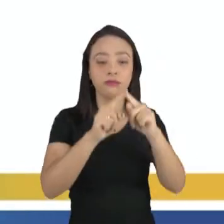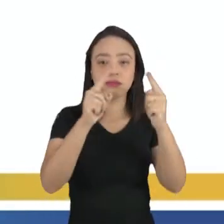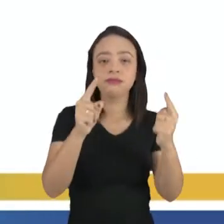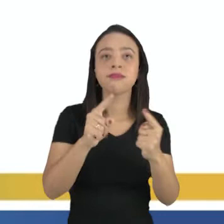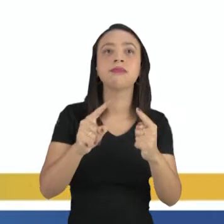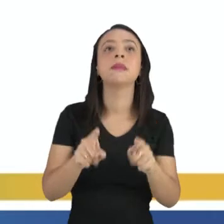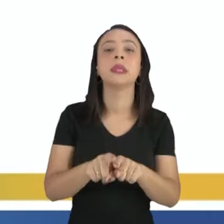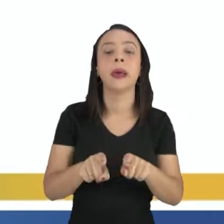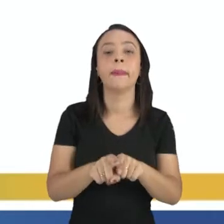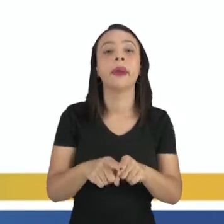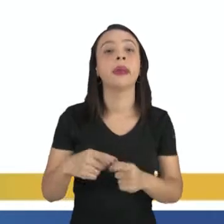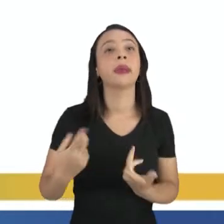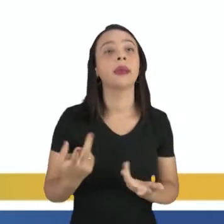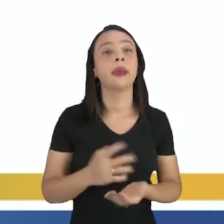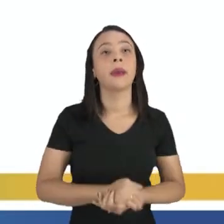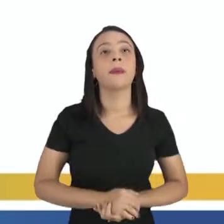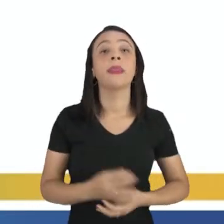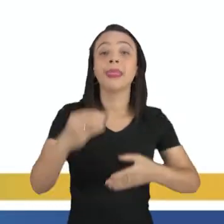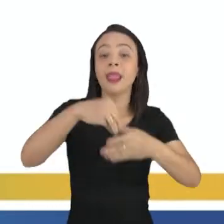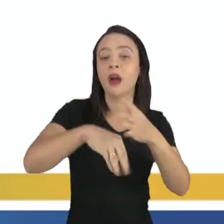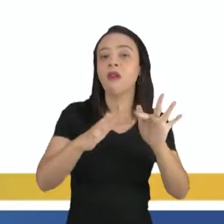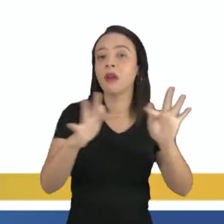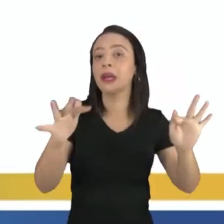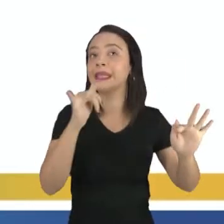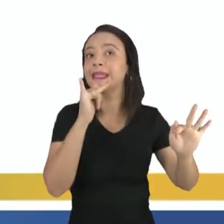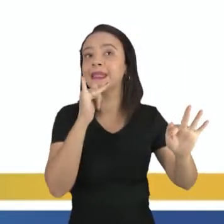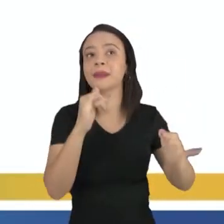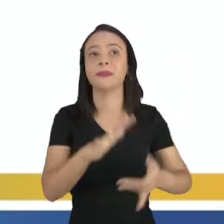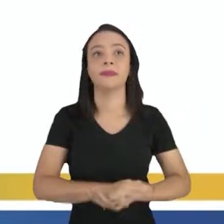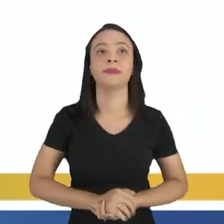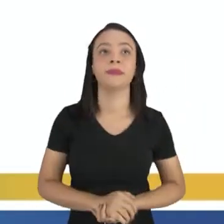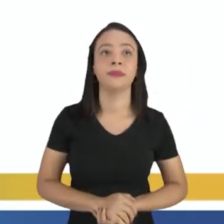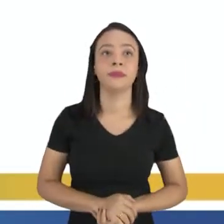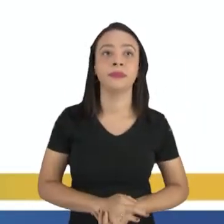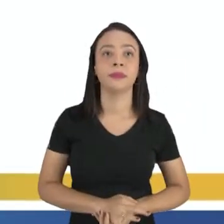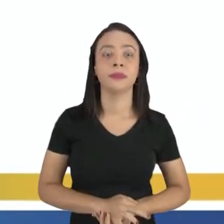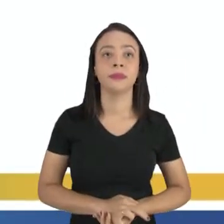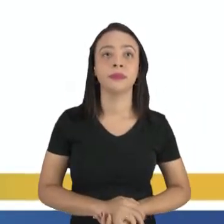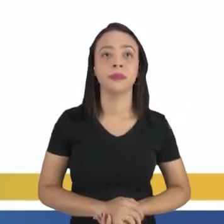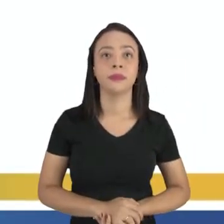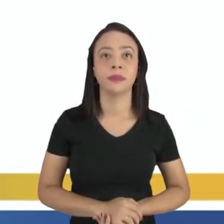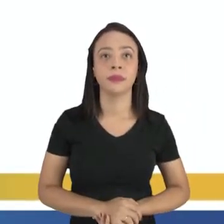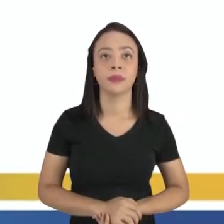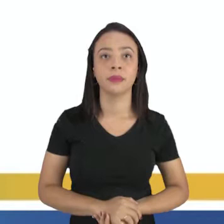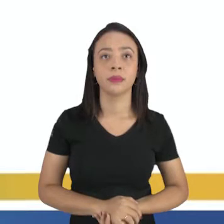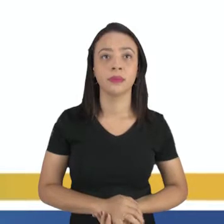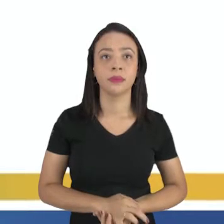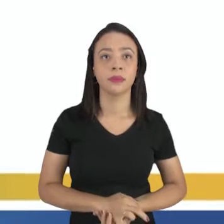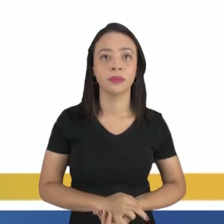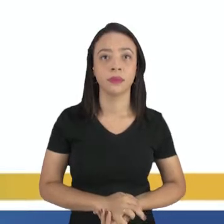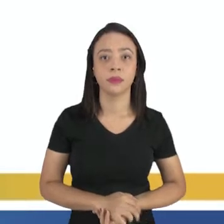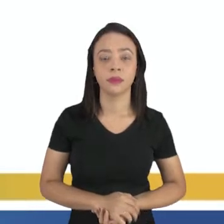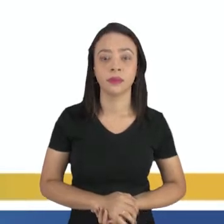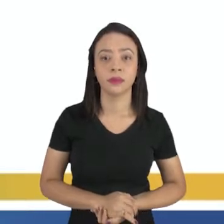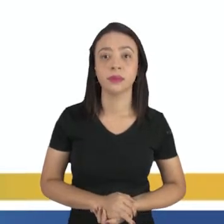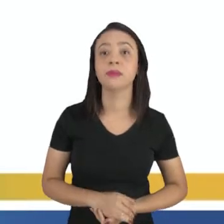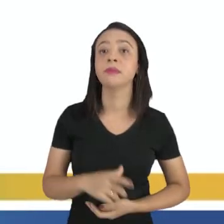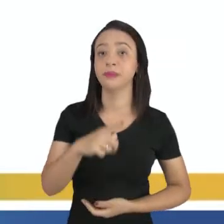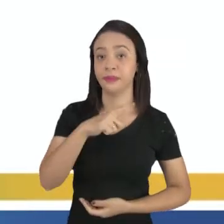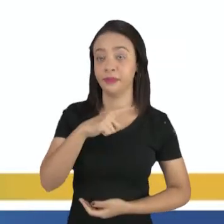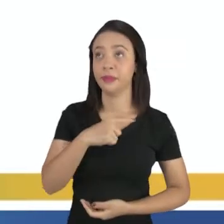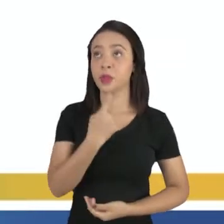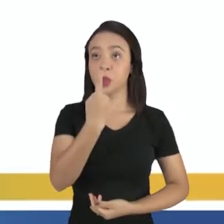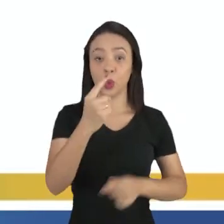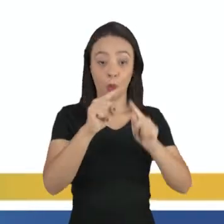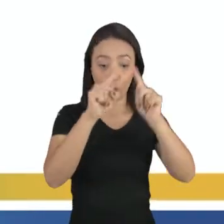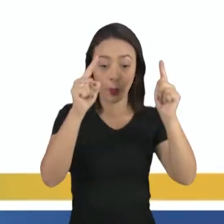E um exemplo dessa palavra dentro de uma frase. There is one pear in the basket. Há uma pera